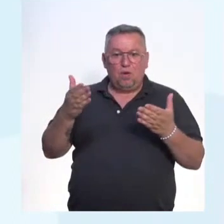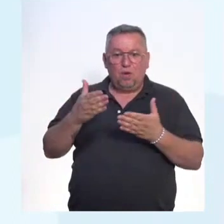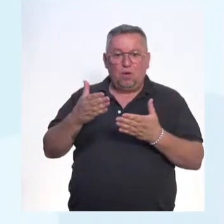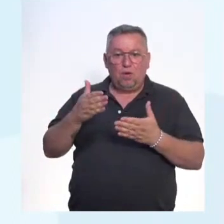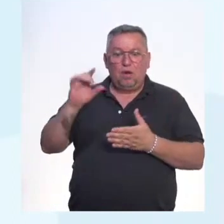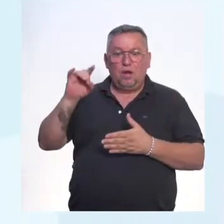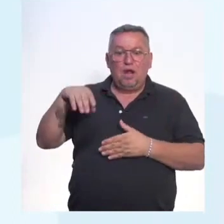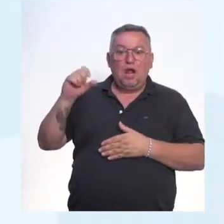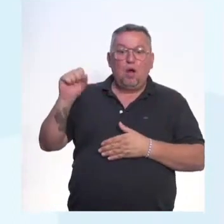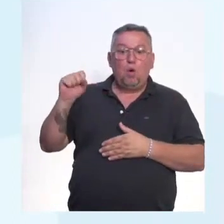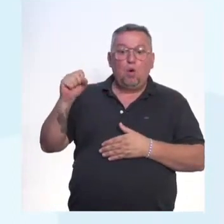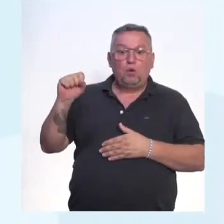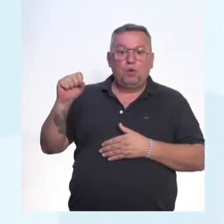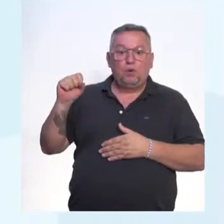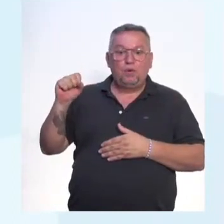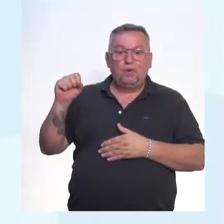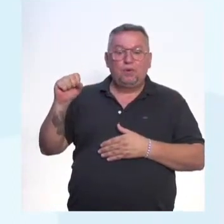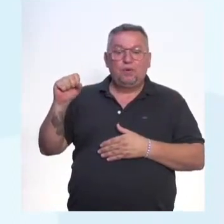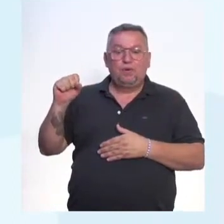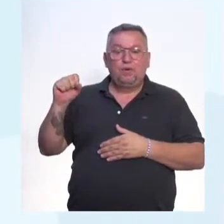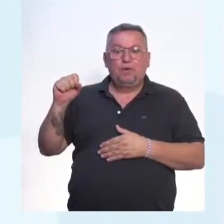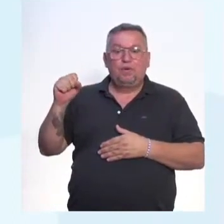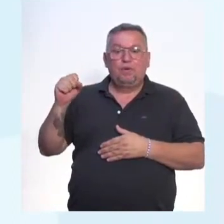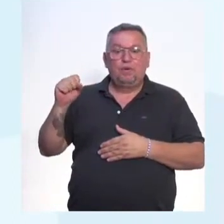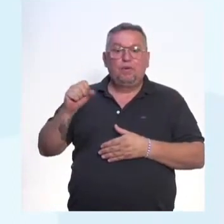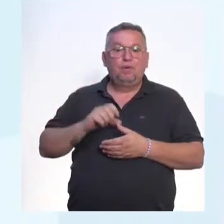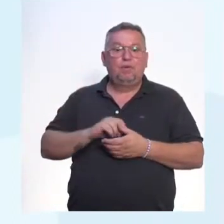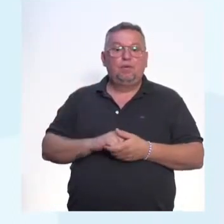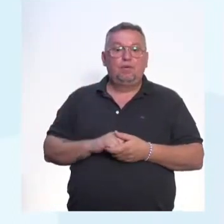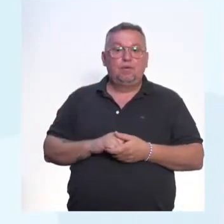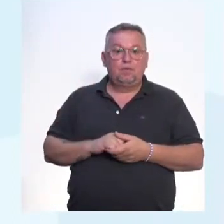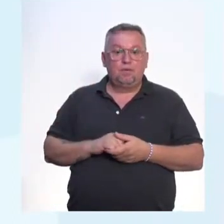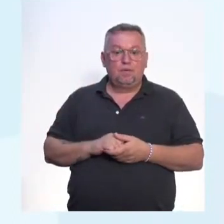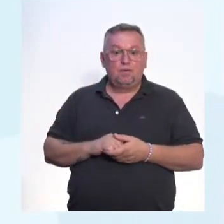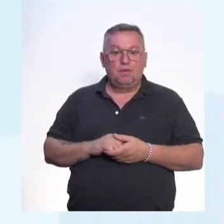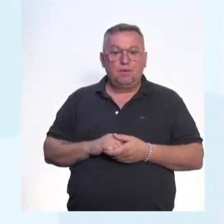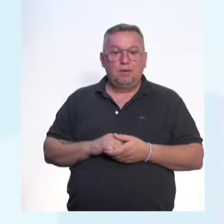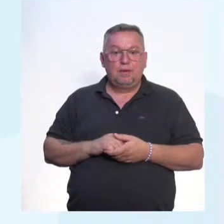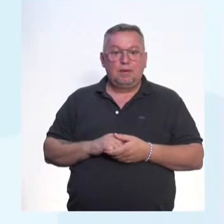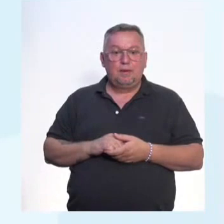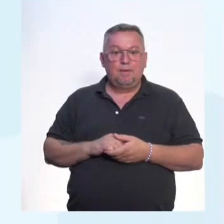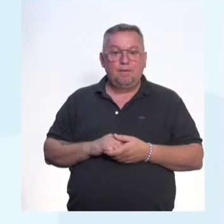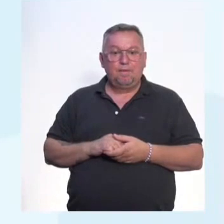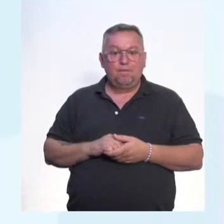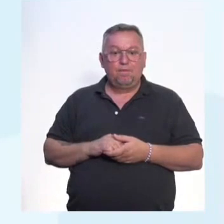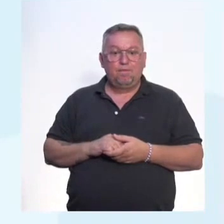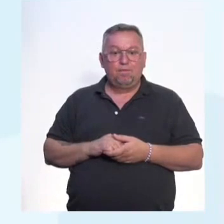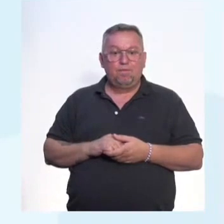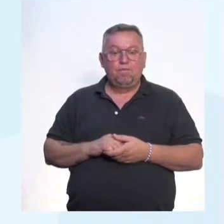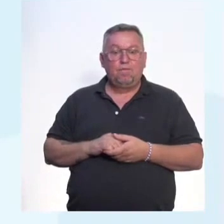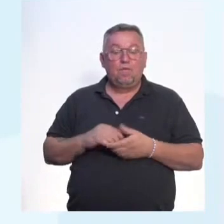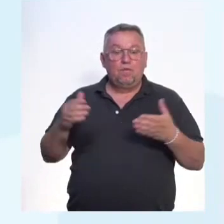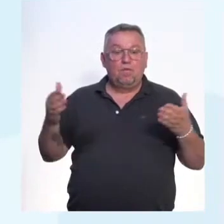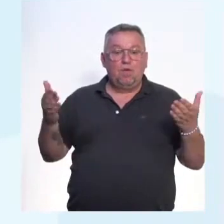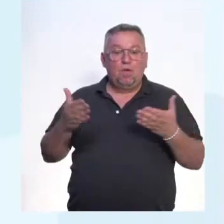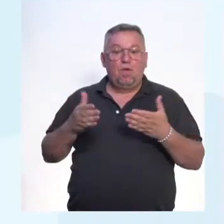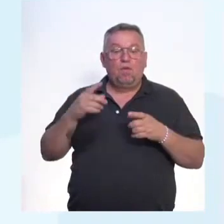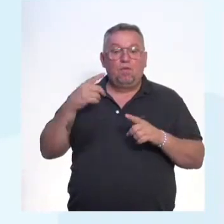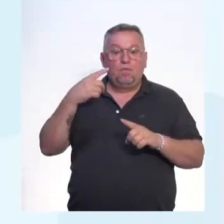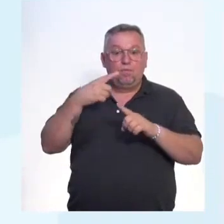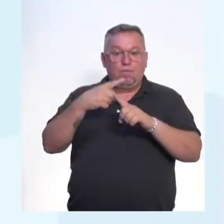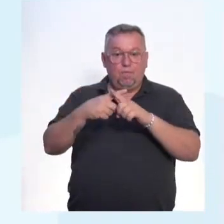que sobrou para o terceiro lugar? 8 nadadores. Isso mesmo. Agora, vamos